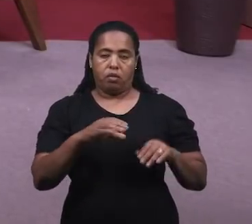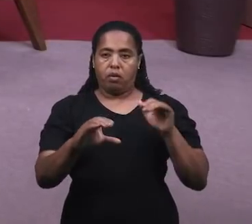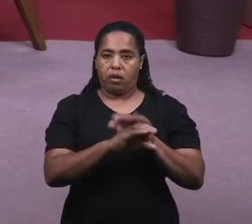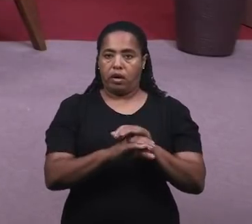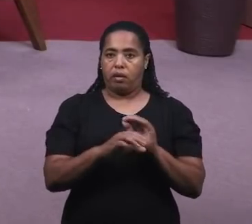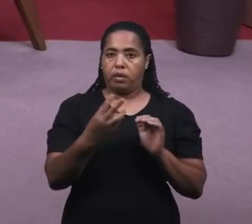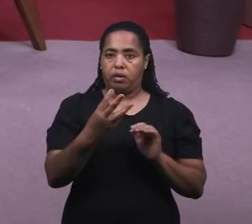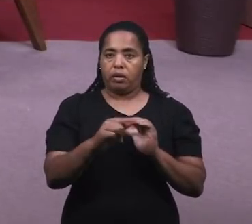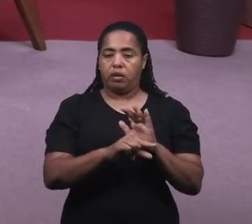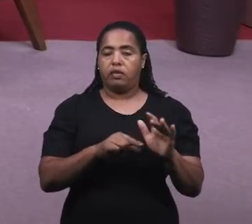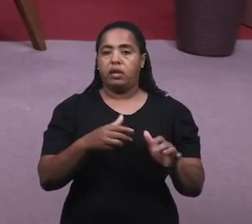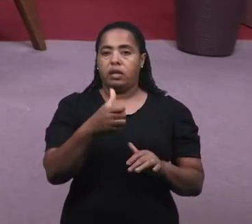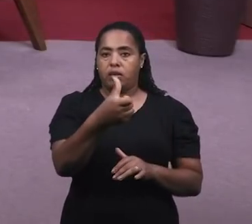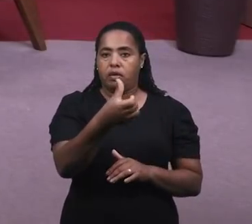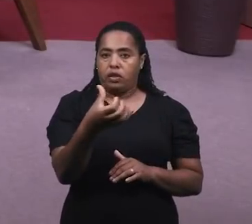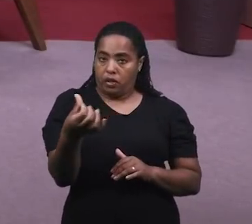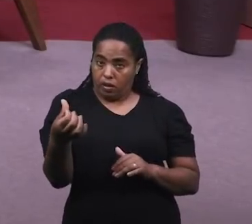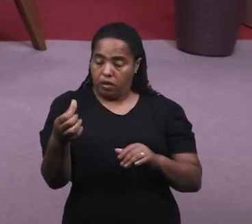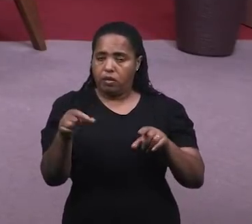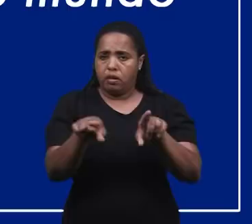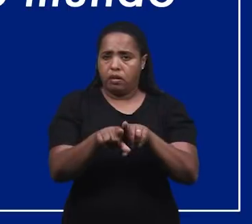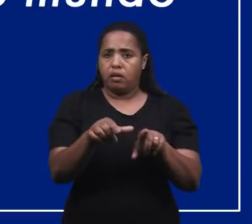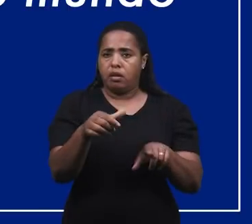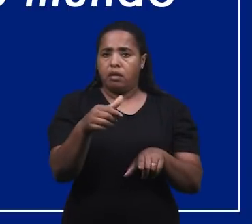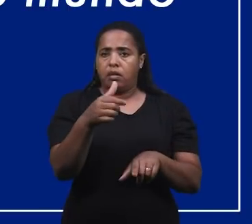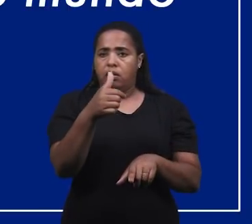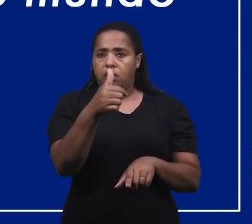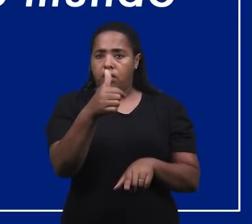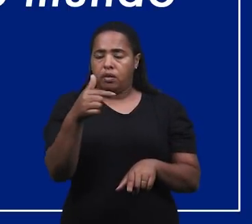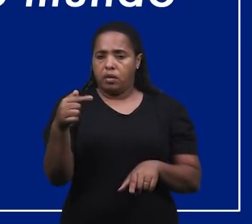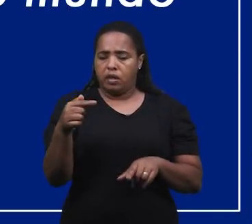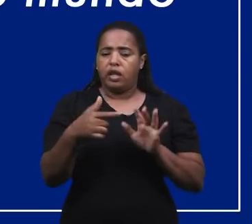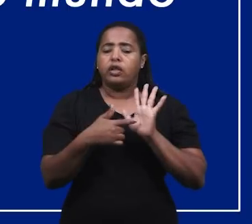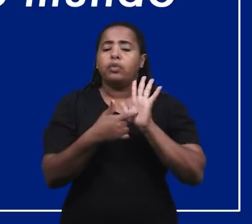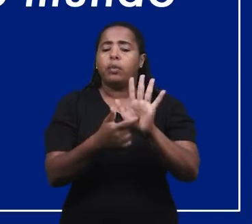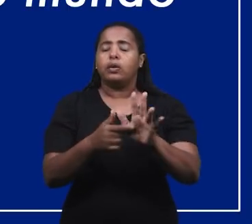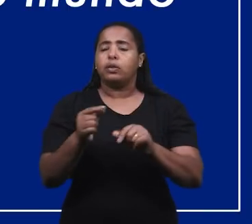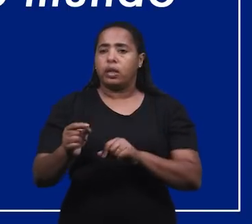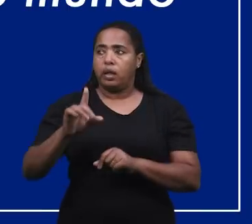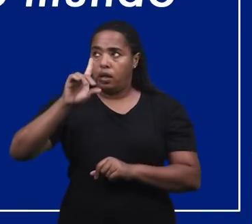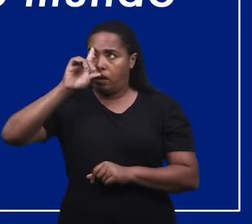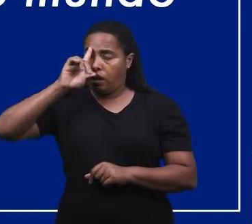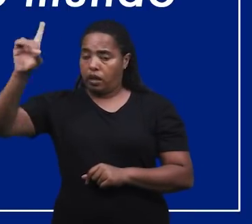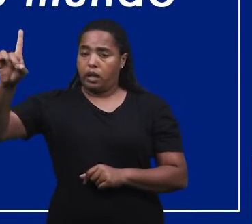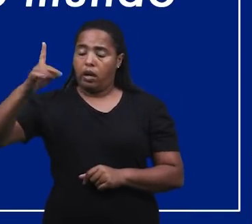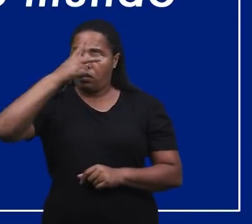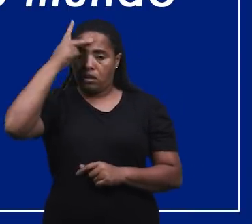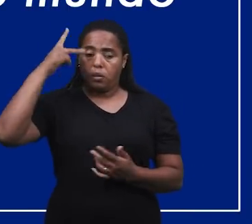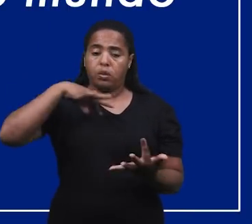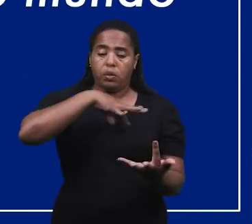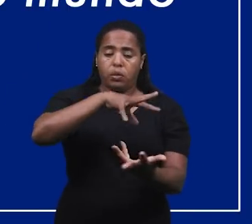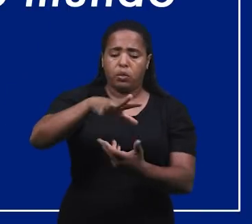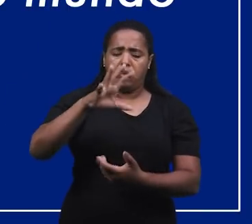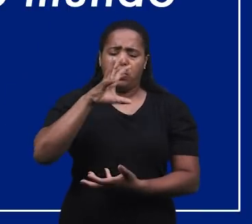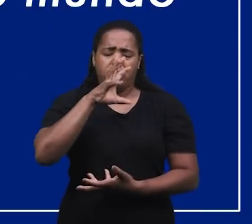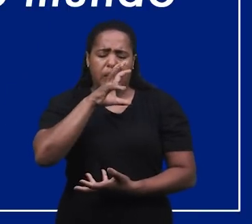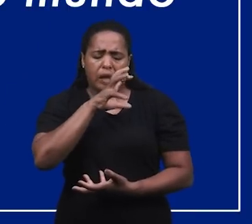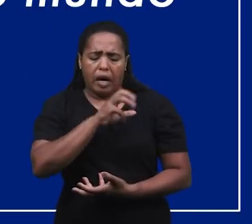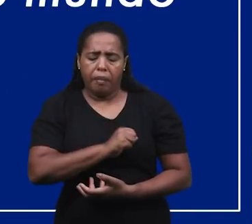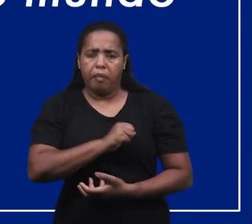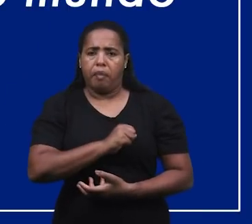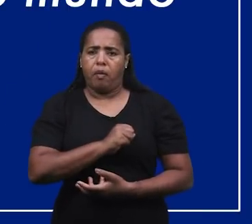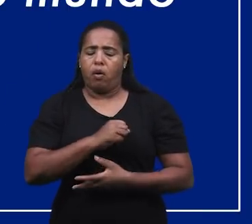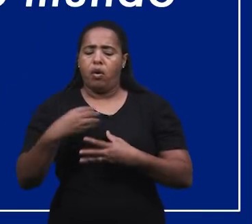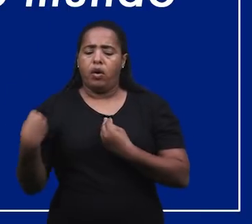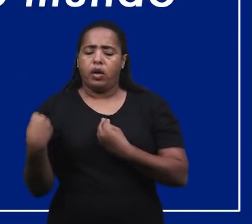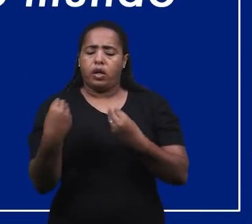e 17. Como eu disse, é um texto conhecido. Diz assim: porque Deus amou o mundo de tal maneira que deu o